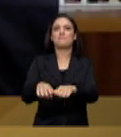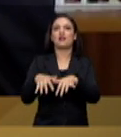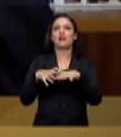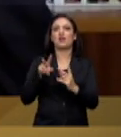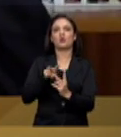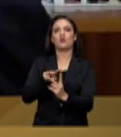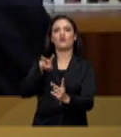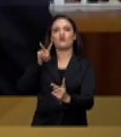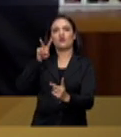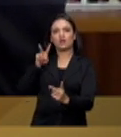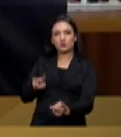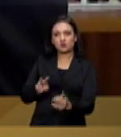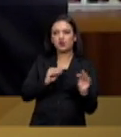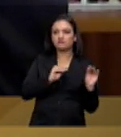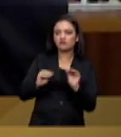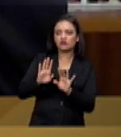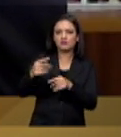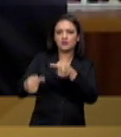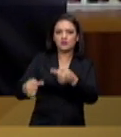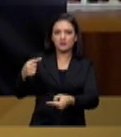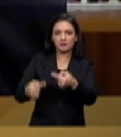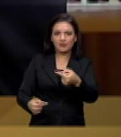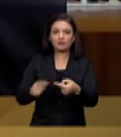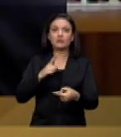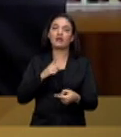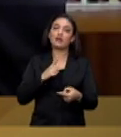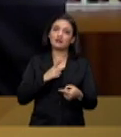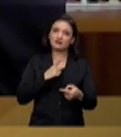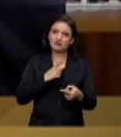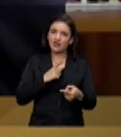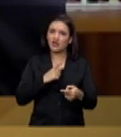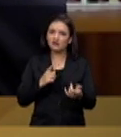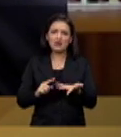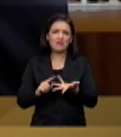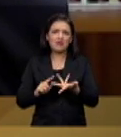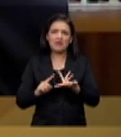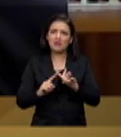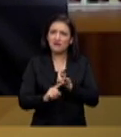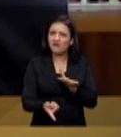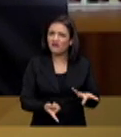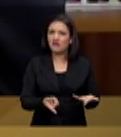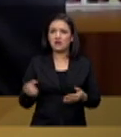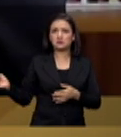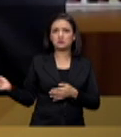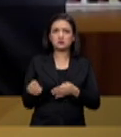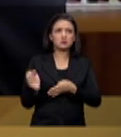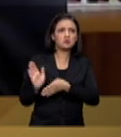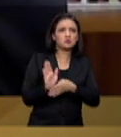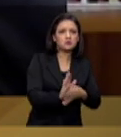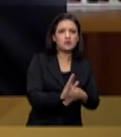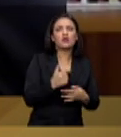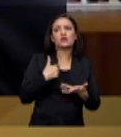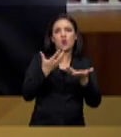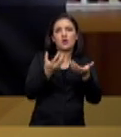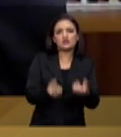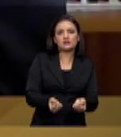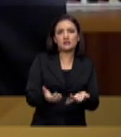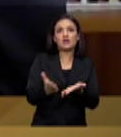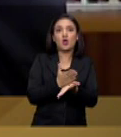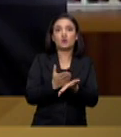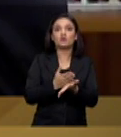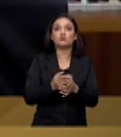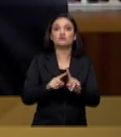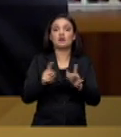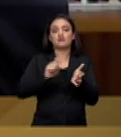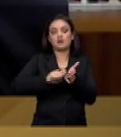curiae, em relação aos quais eu deferi a apresentação de razões escritas, mas não as sustentações